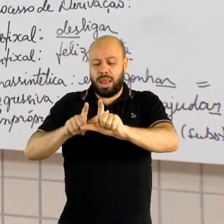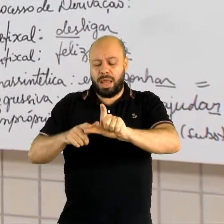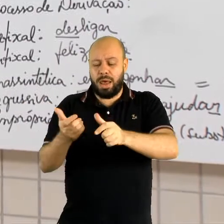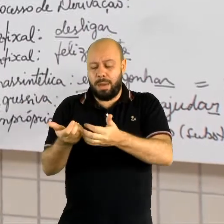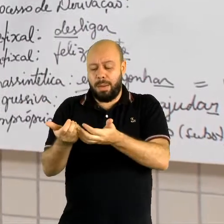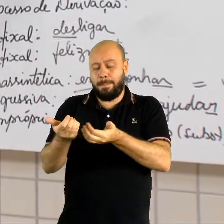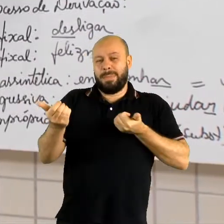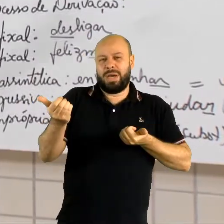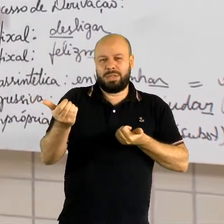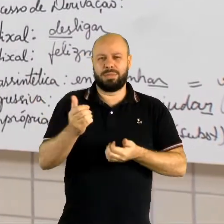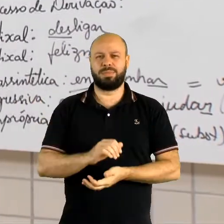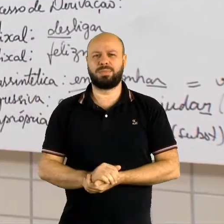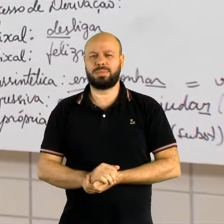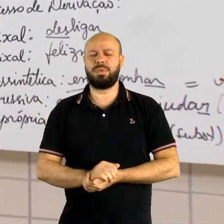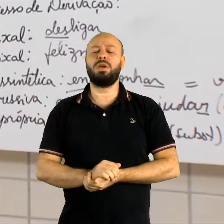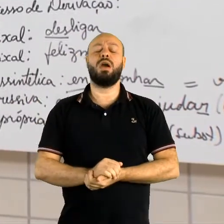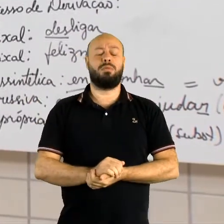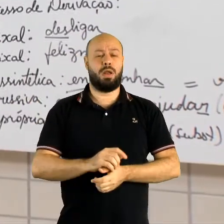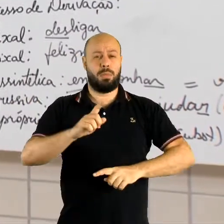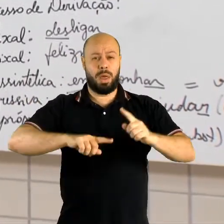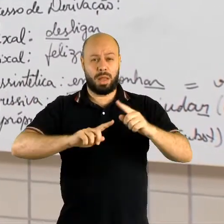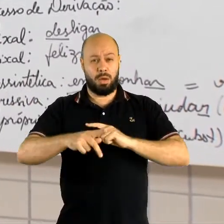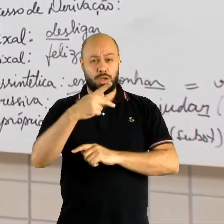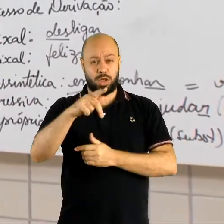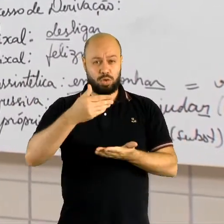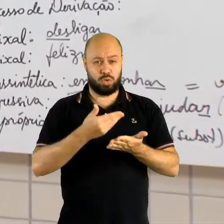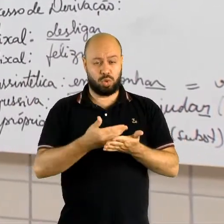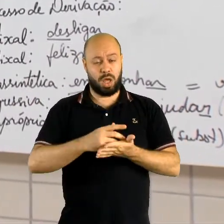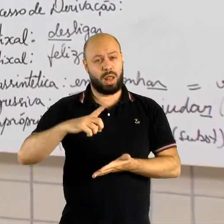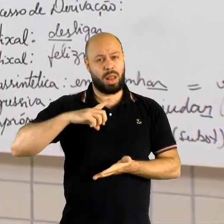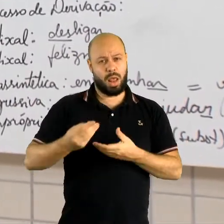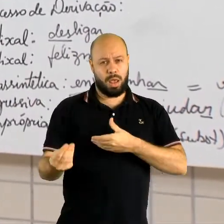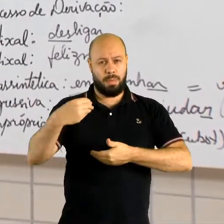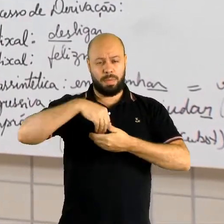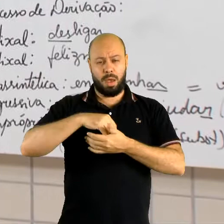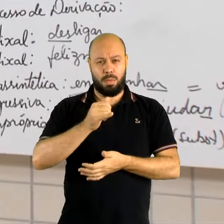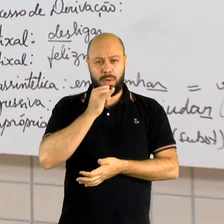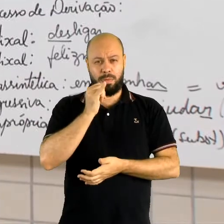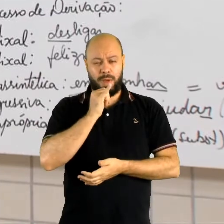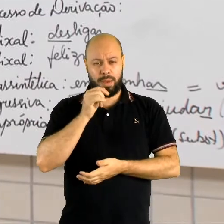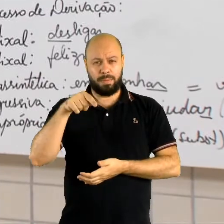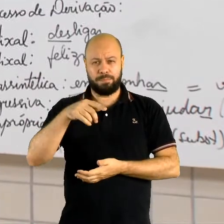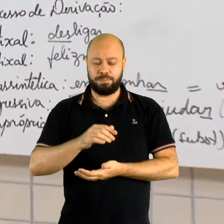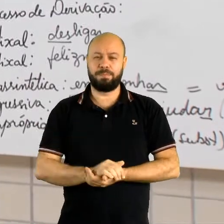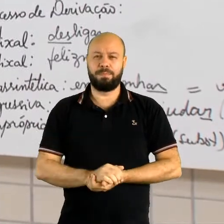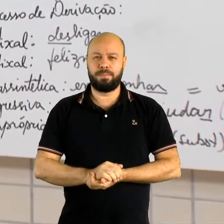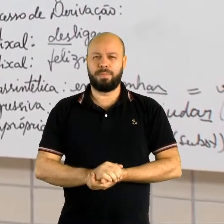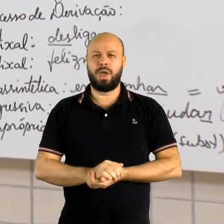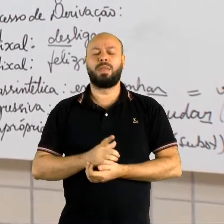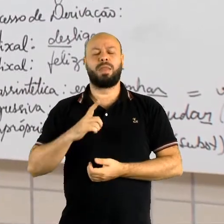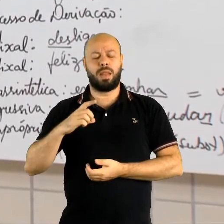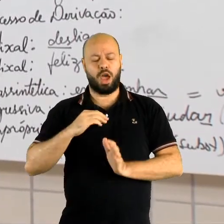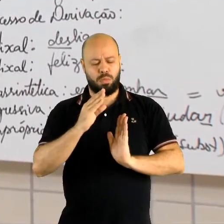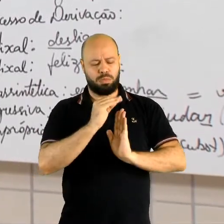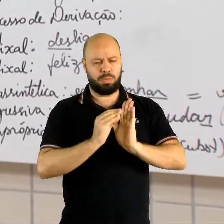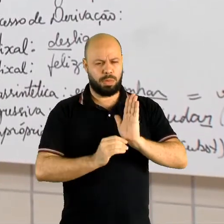bloco, no roteiro de estudo de vocês, tá bom? Tem esses exemplos, tem todo esse conteúdo